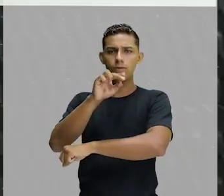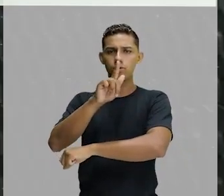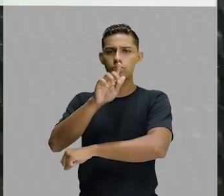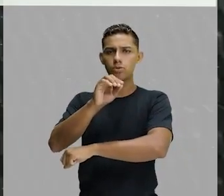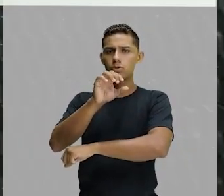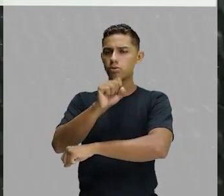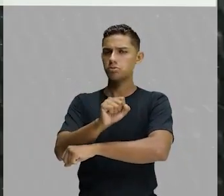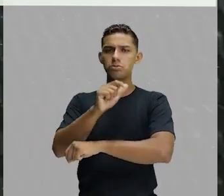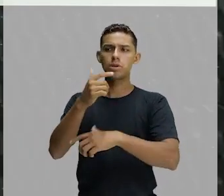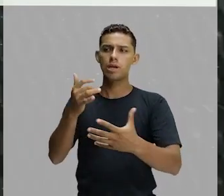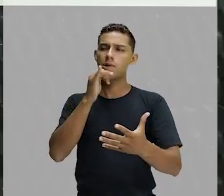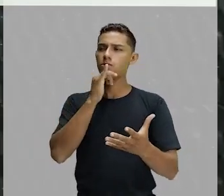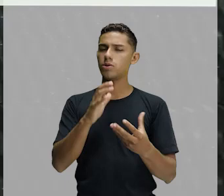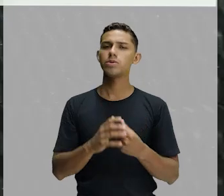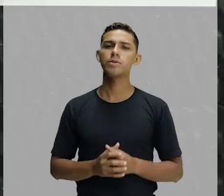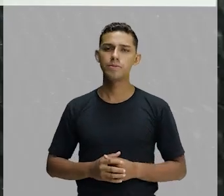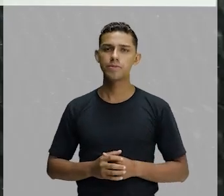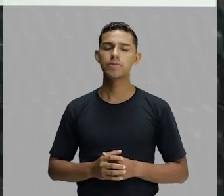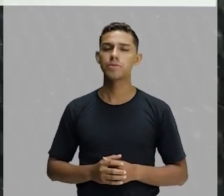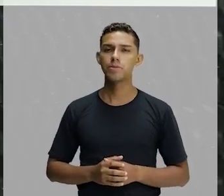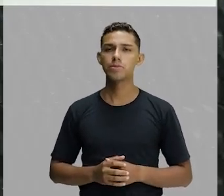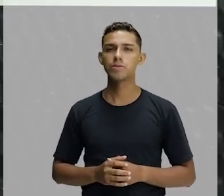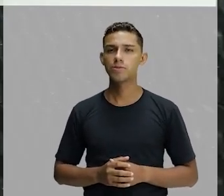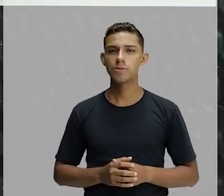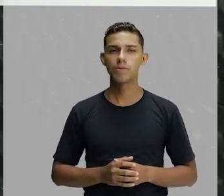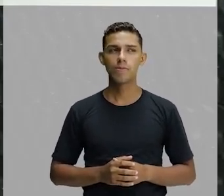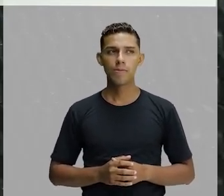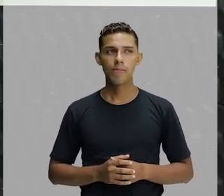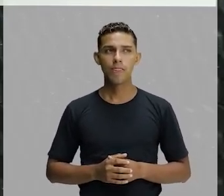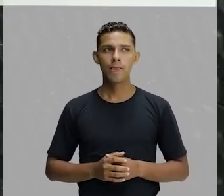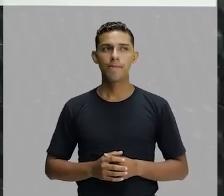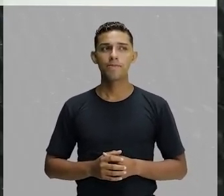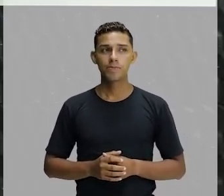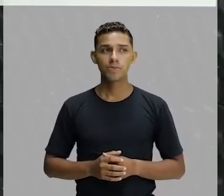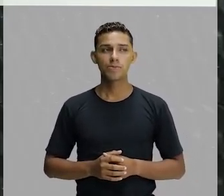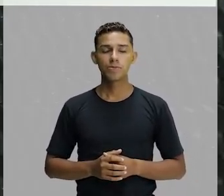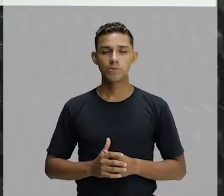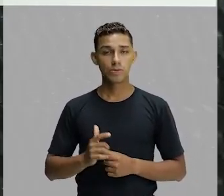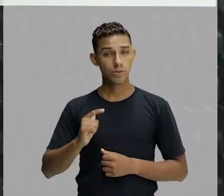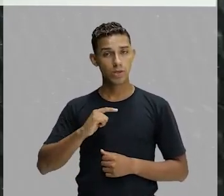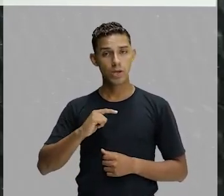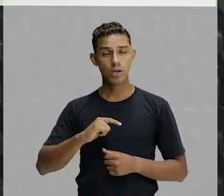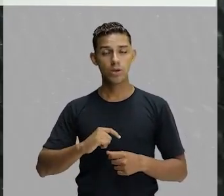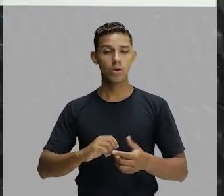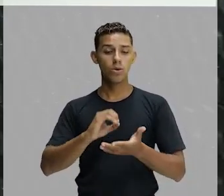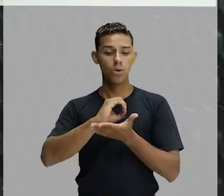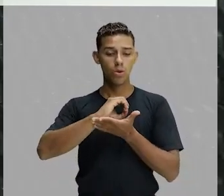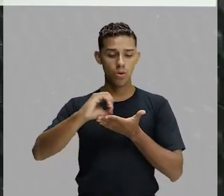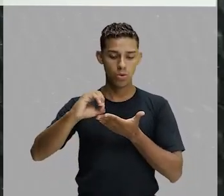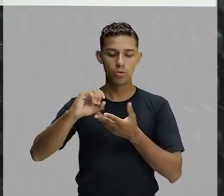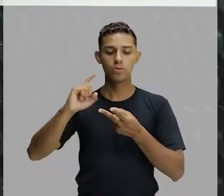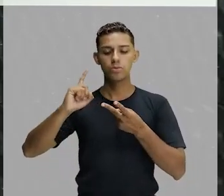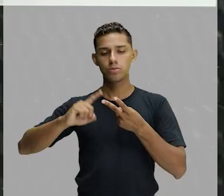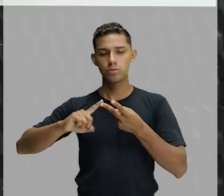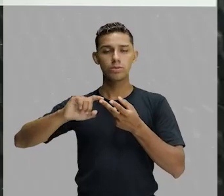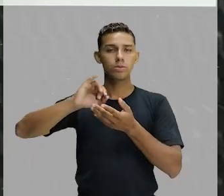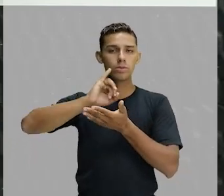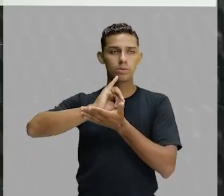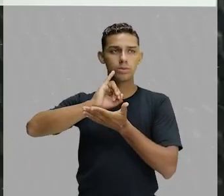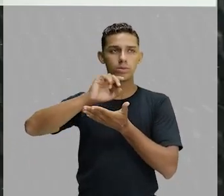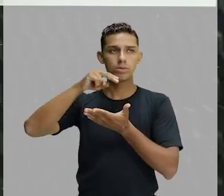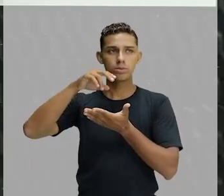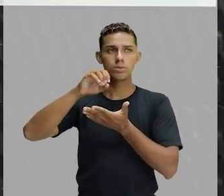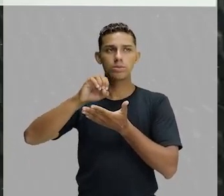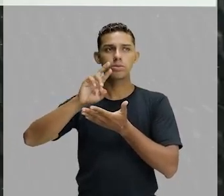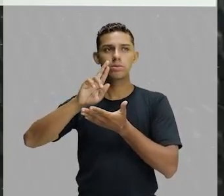foi curtido, como eles mesmos falam, tá? Então, eu tenho aqui adubos orgânicos e adubos inorgânicos. Os inorgânicos,